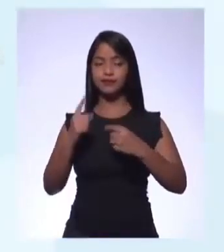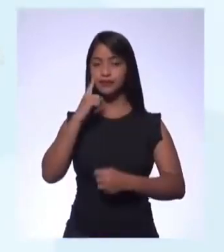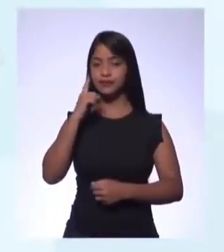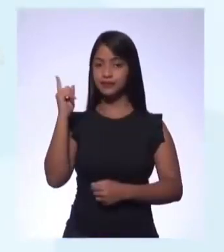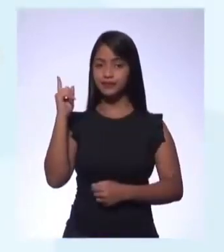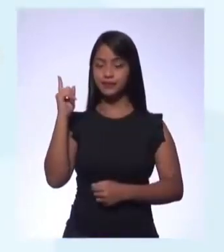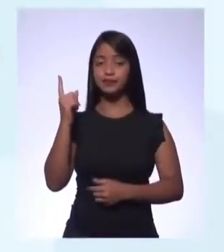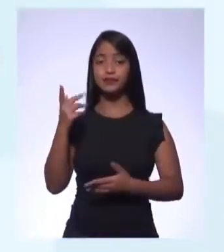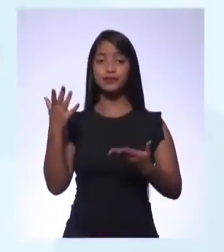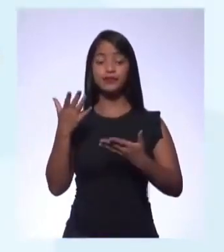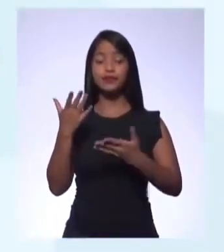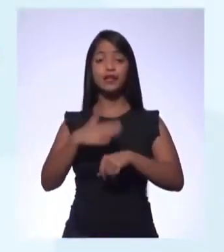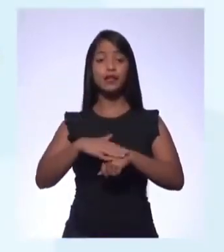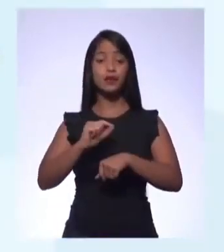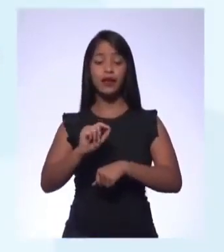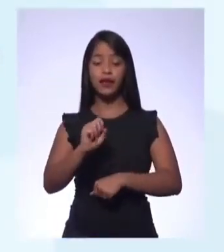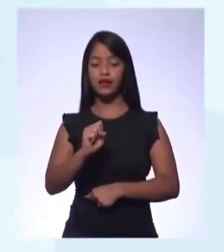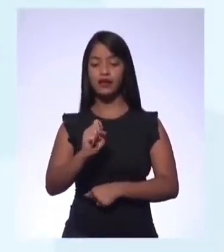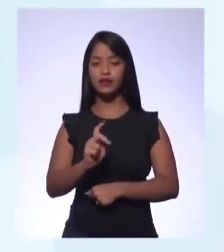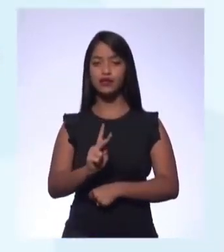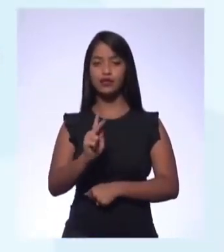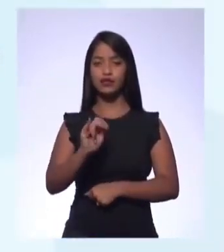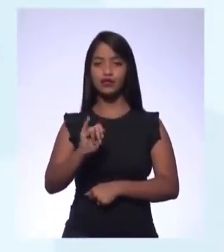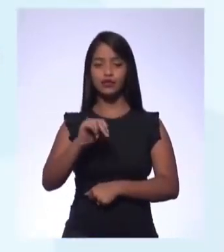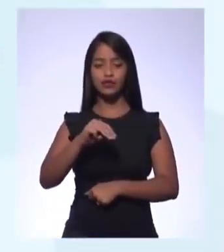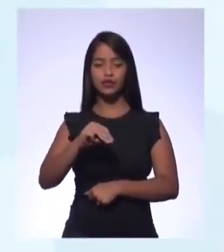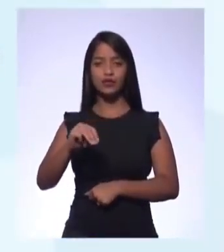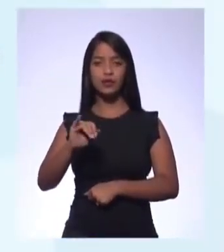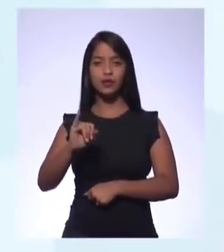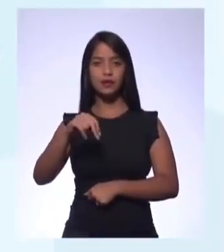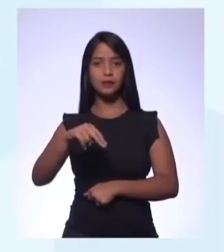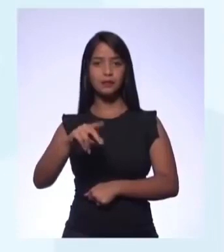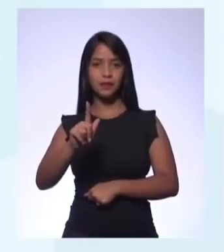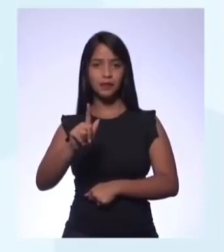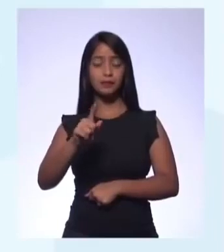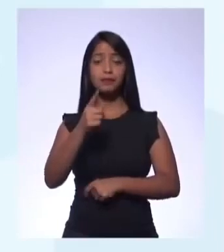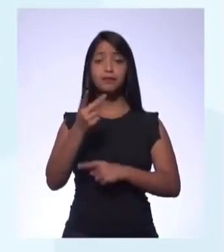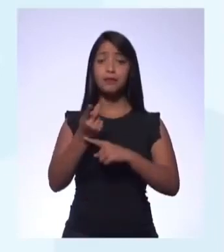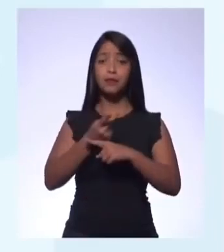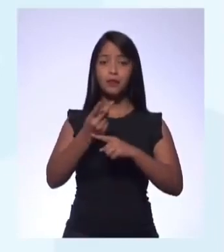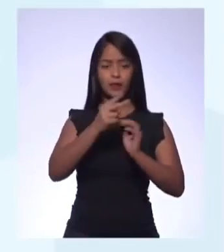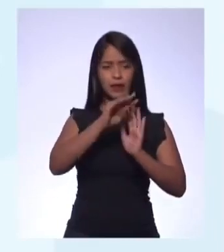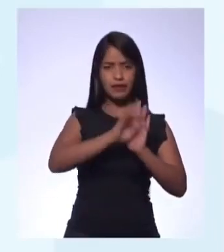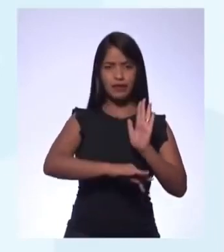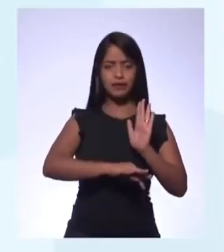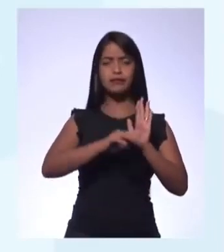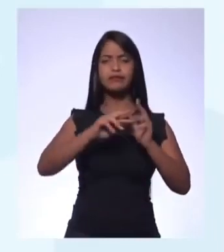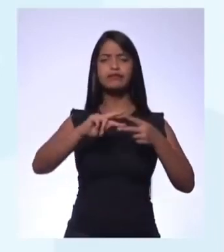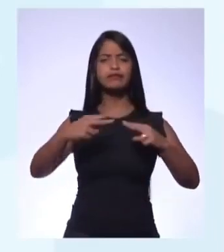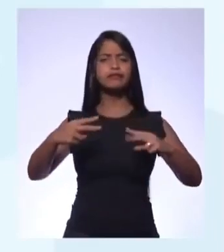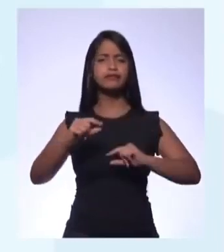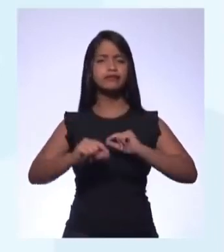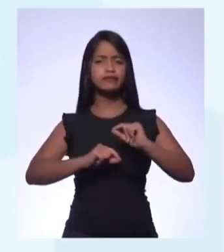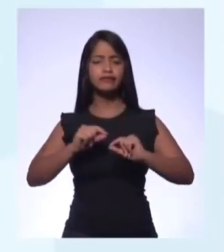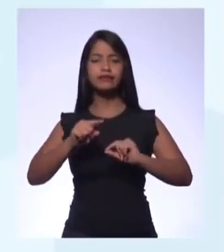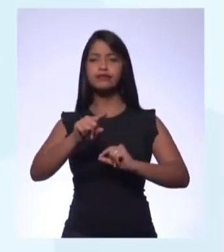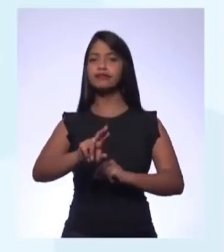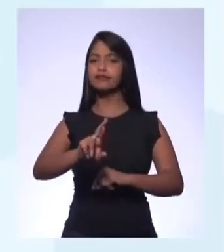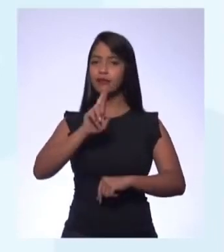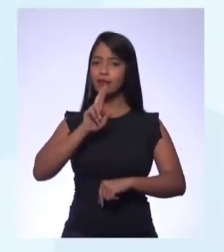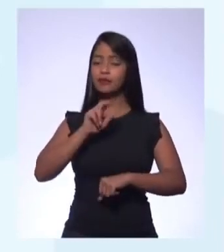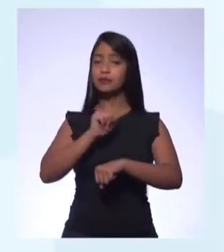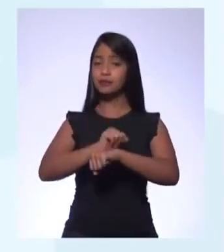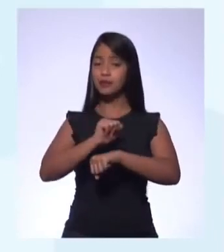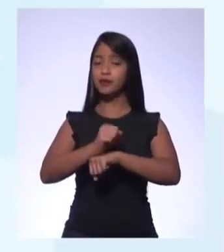o skimming. Você vai procurar what is DNA no texto e você vai responder. Eu vou te dar 2 minutinhos aí para você dar